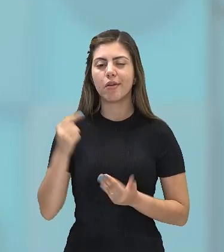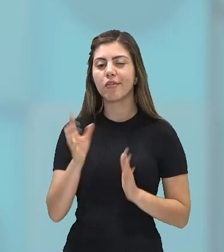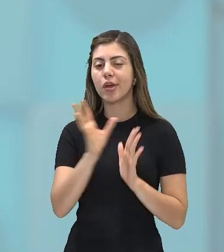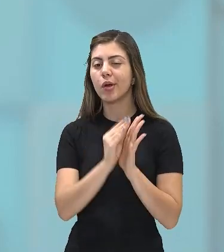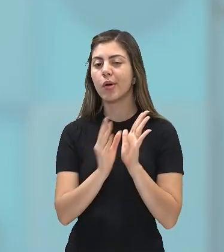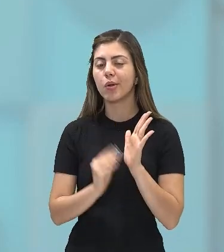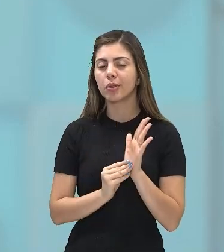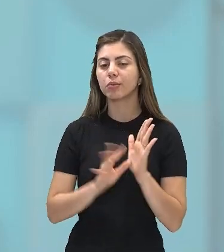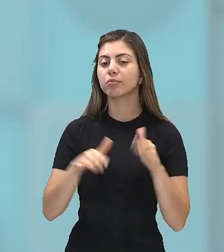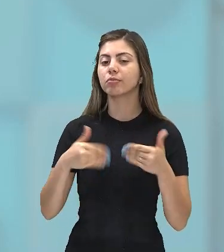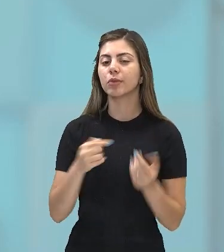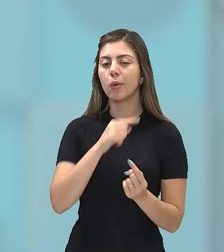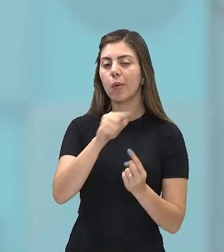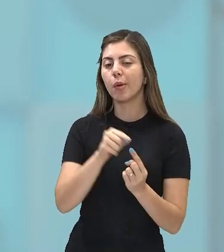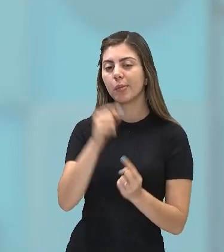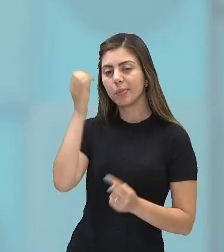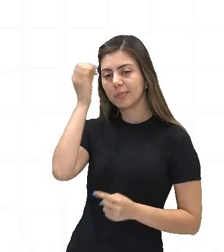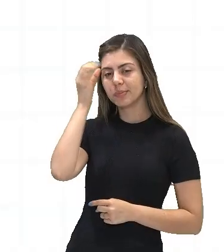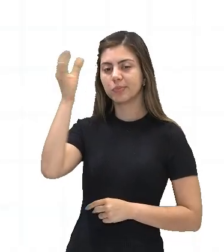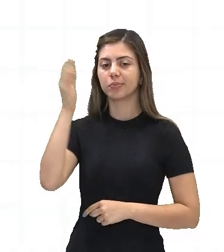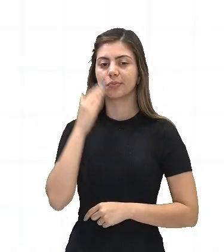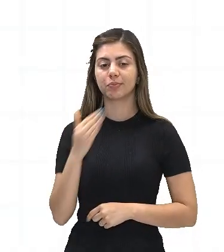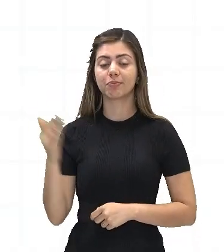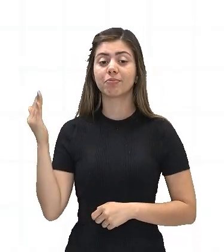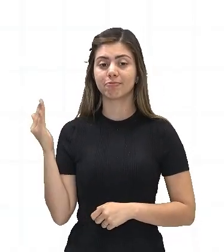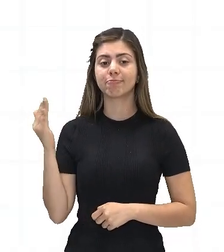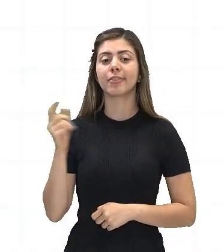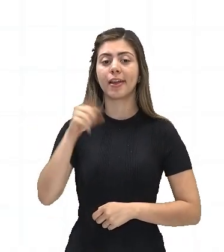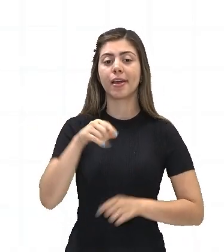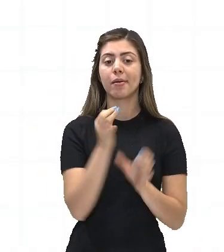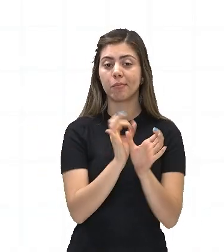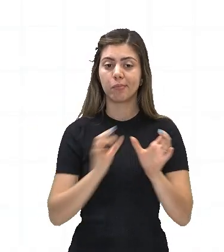observar o seguinte objeto de conhecimento. Observem: